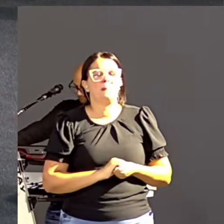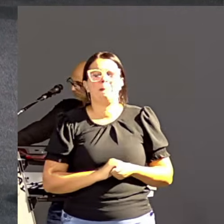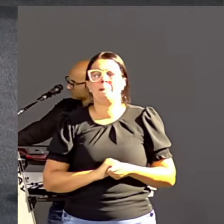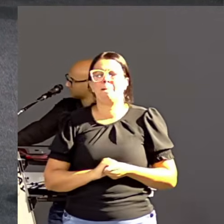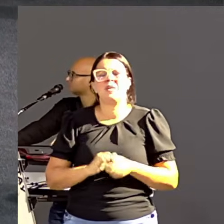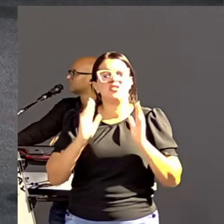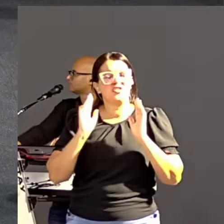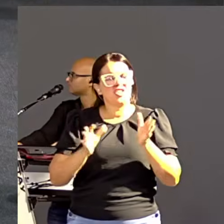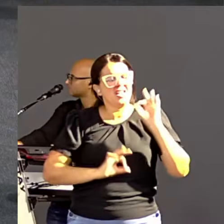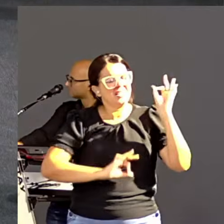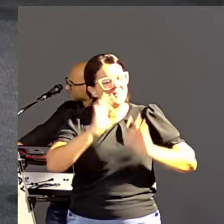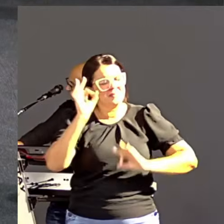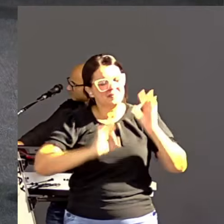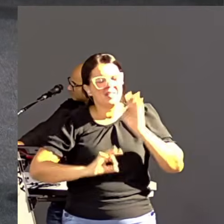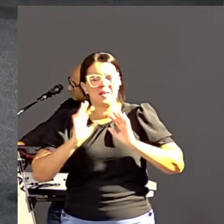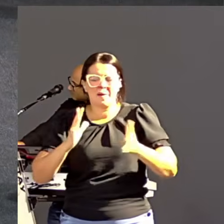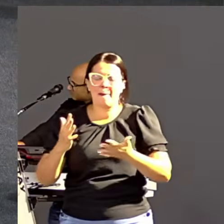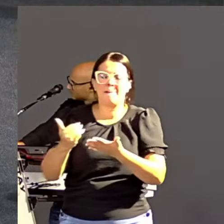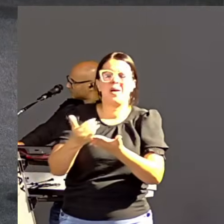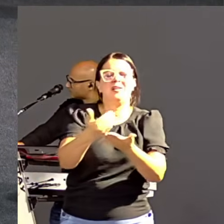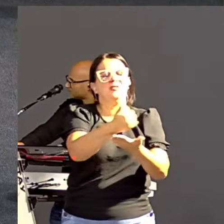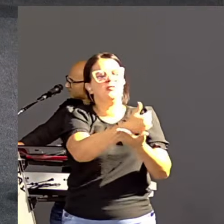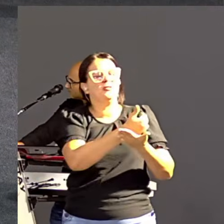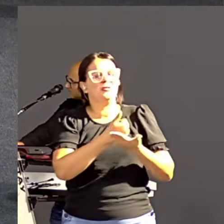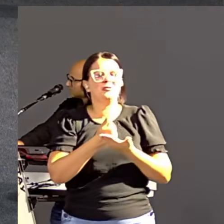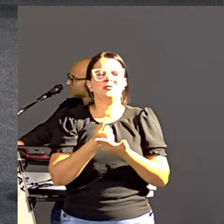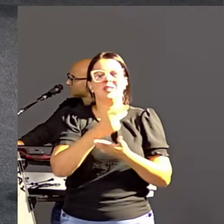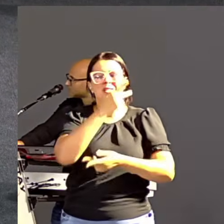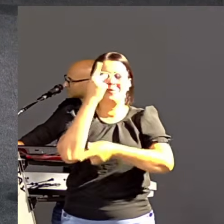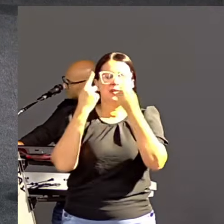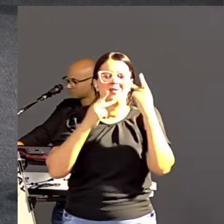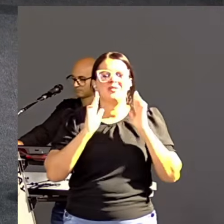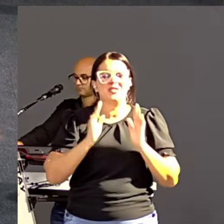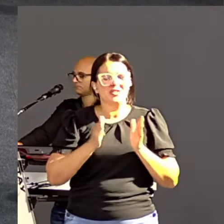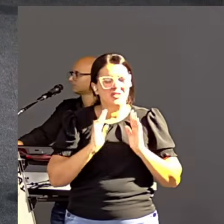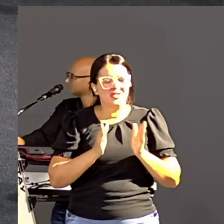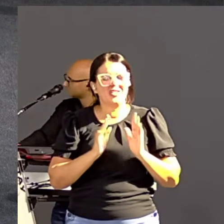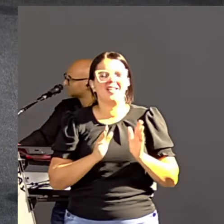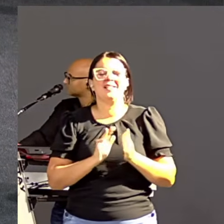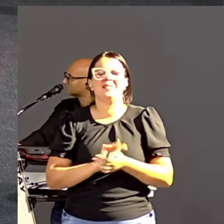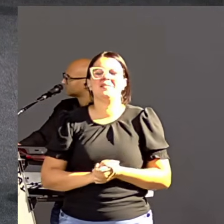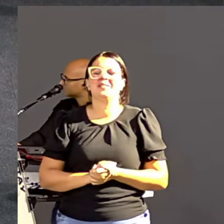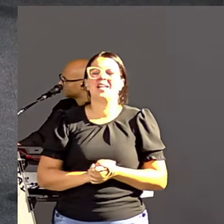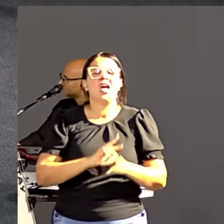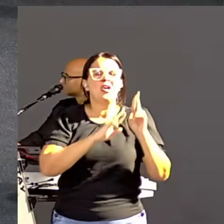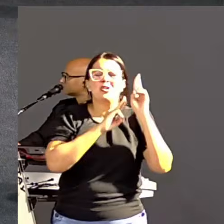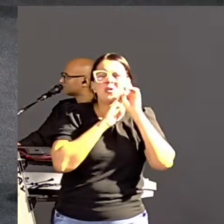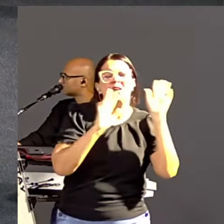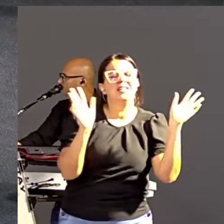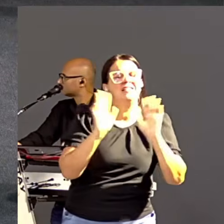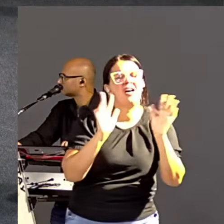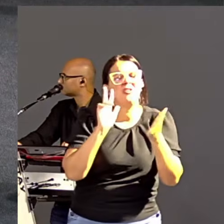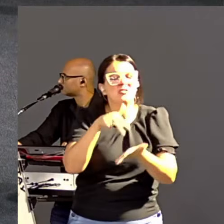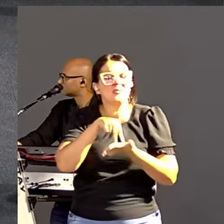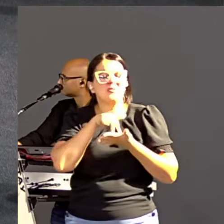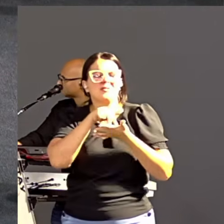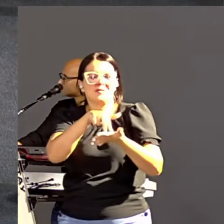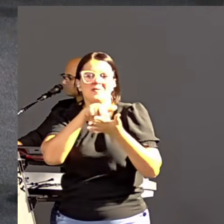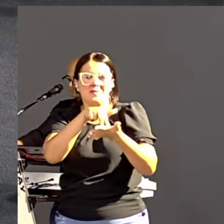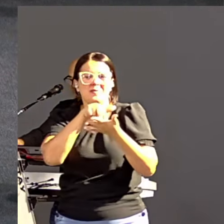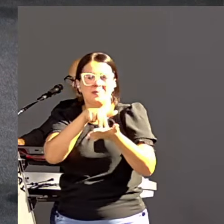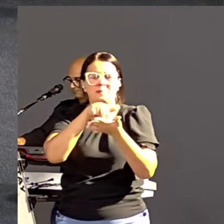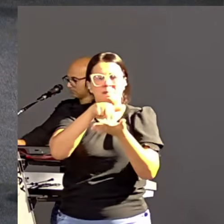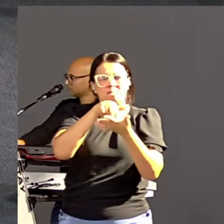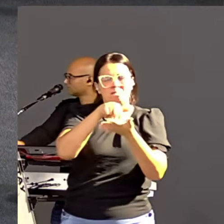prontos para a colheita. Prontos para a colheita. Não estamos dormindo, não estamos sonolentos.